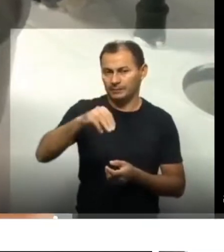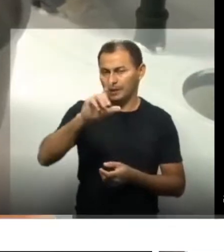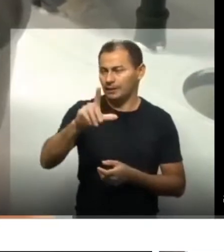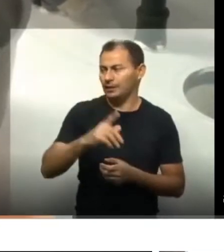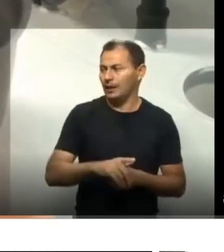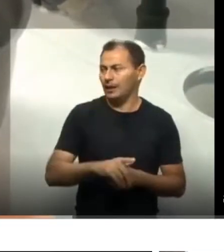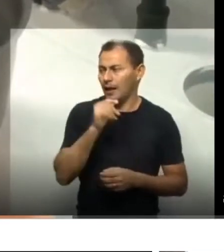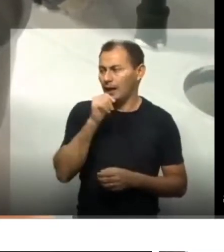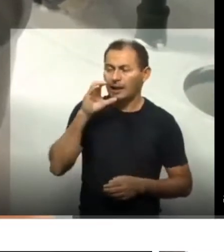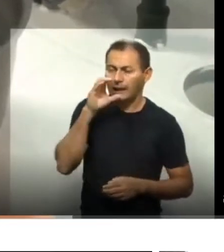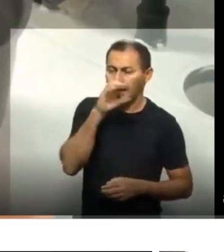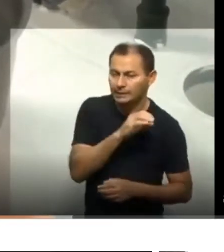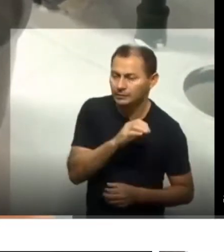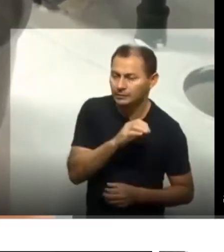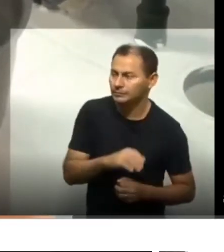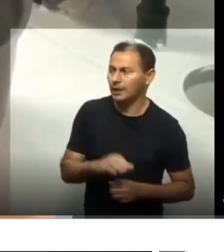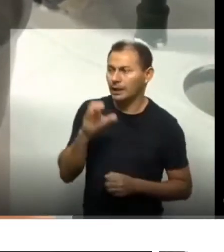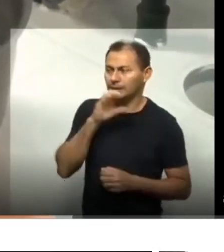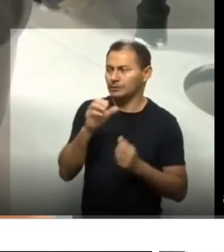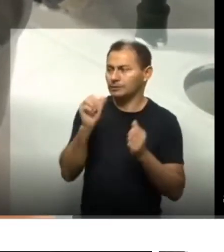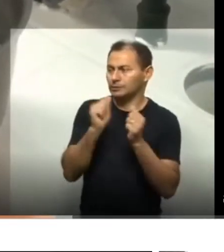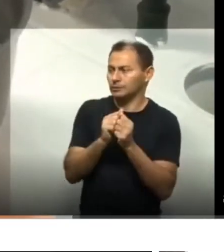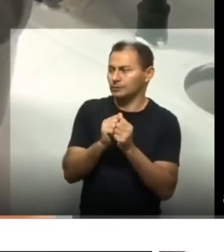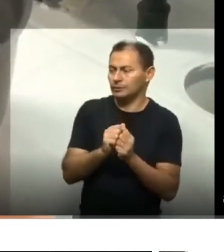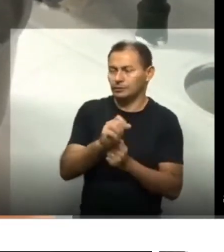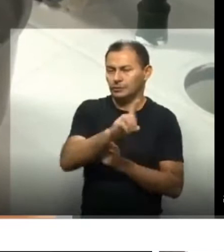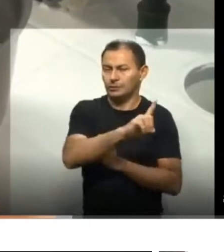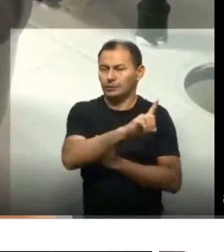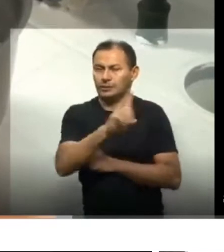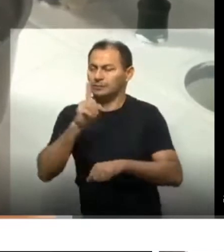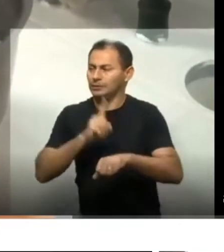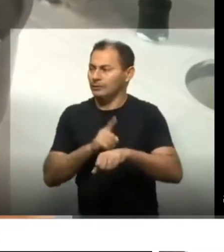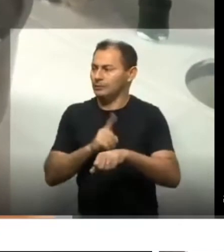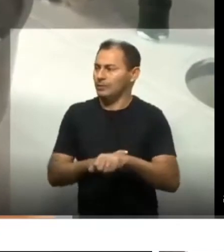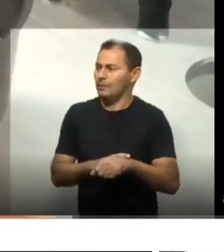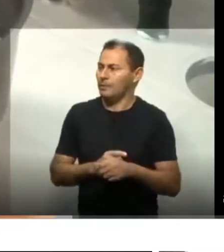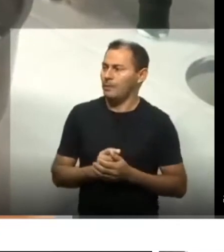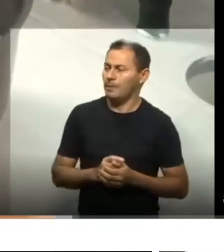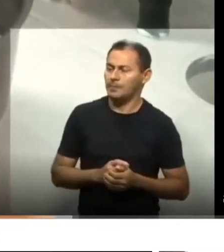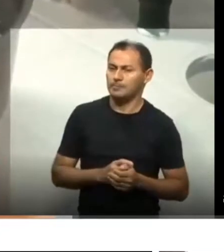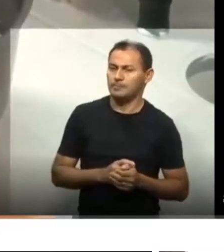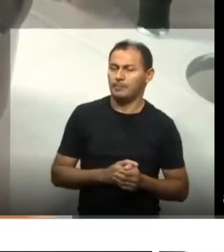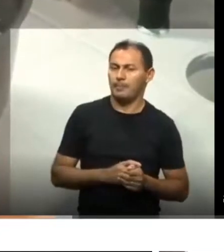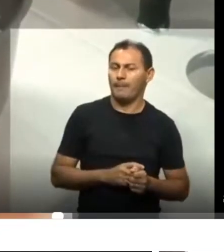com o tubo de ensaio, já tem um beck aqui com 10 ml de água, né? Você